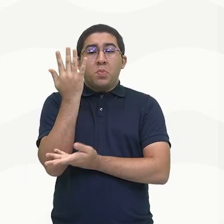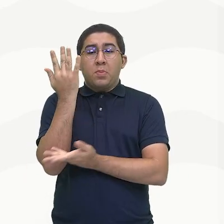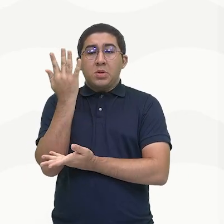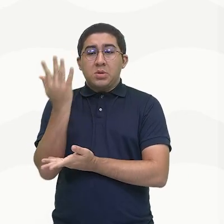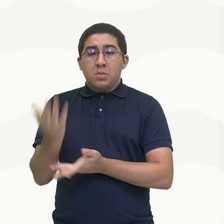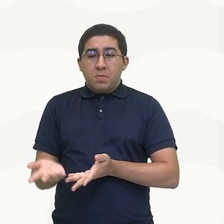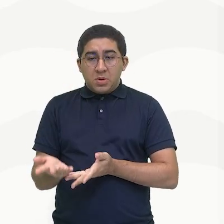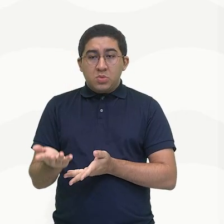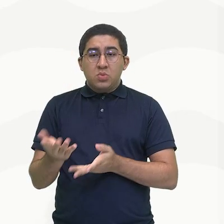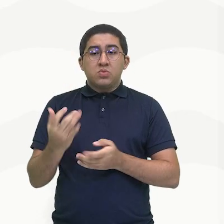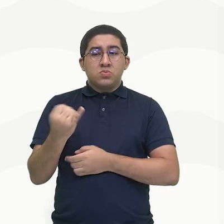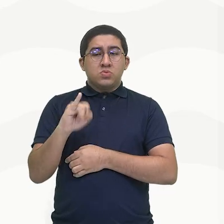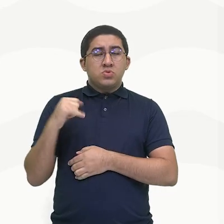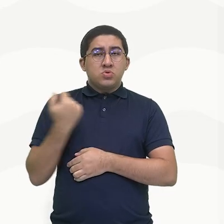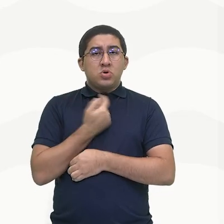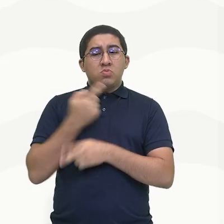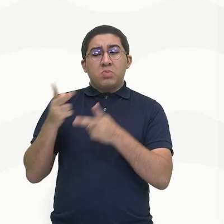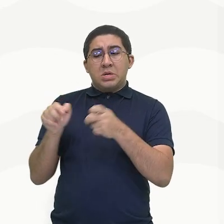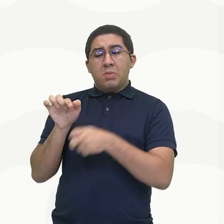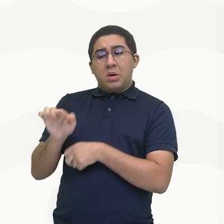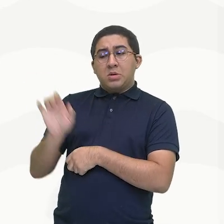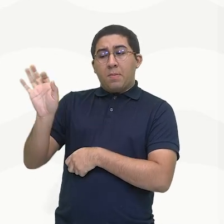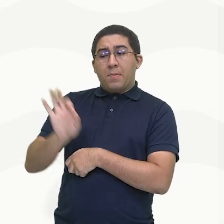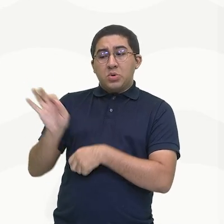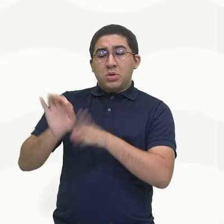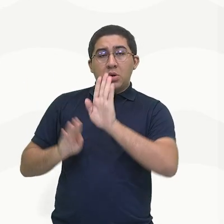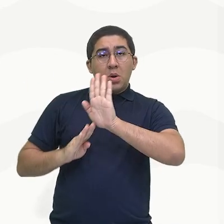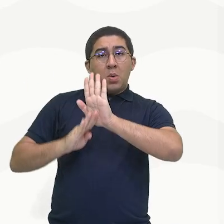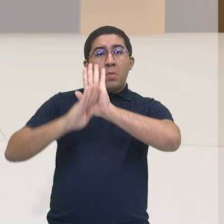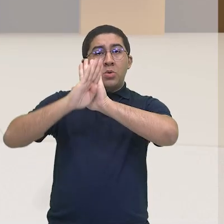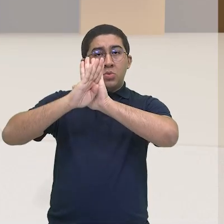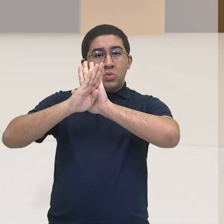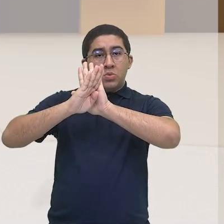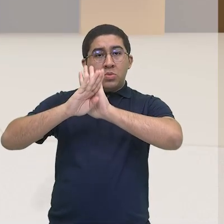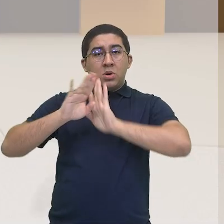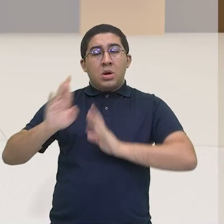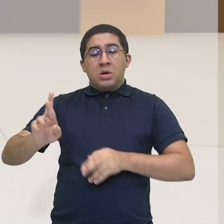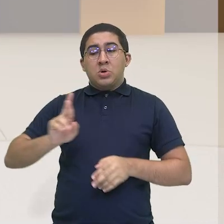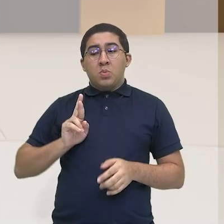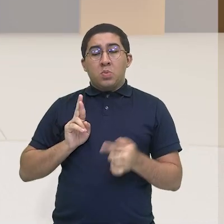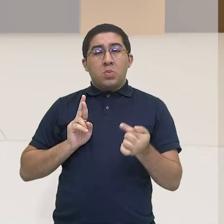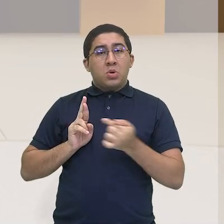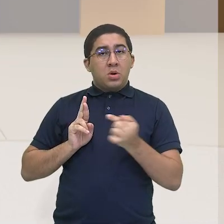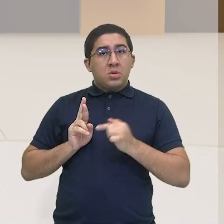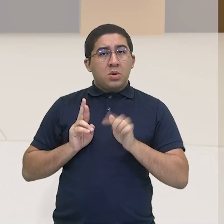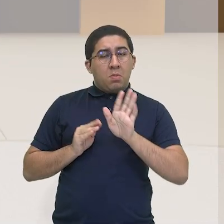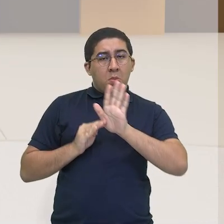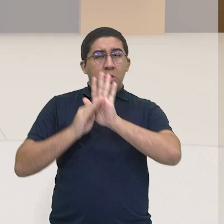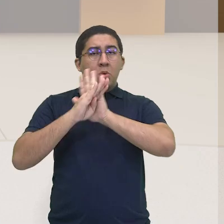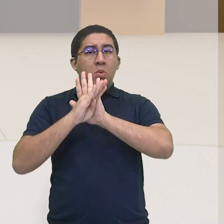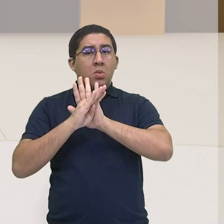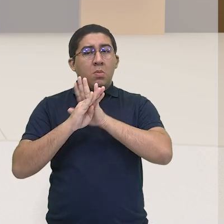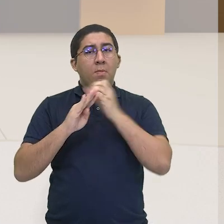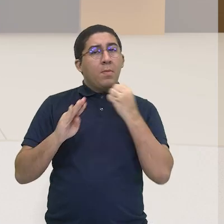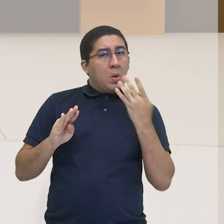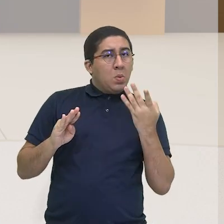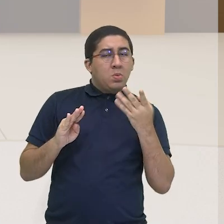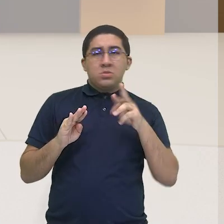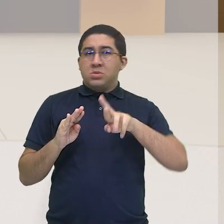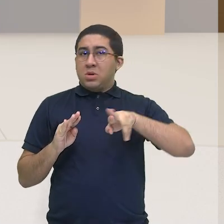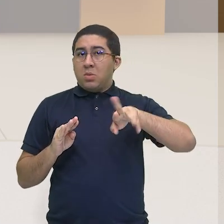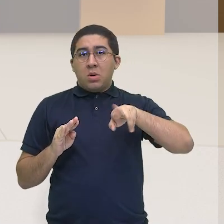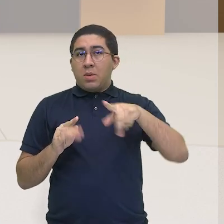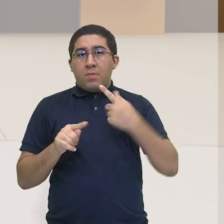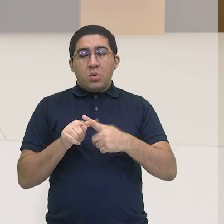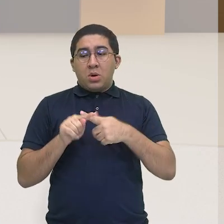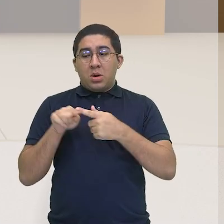a gente vê que o desmatamento aumentou, esse resultado aumentou, isso não é bom, né? Porque o